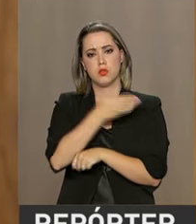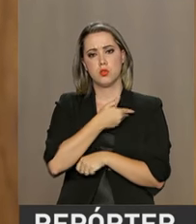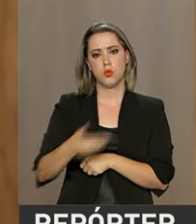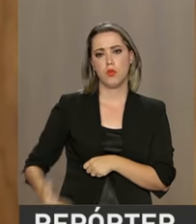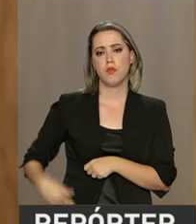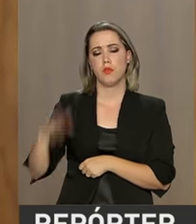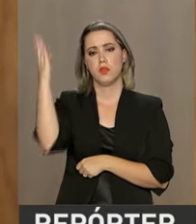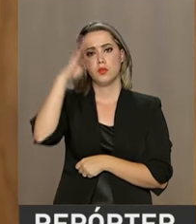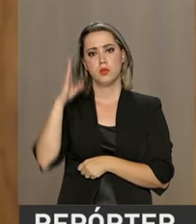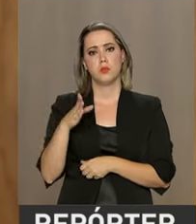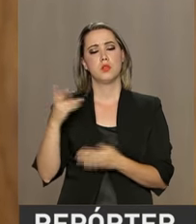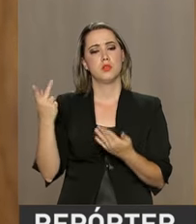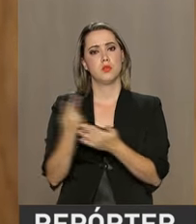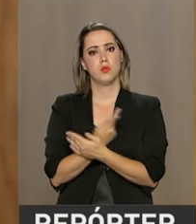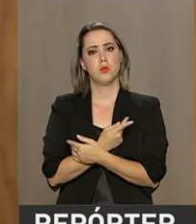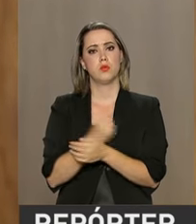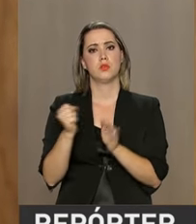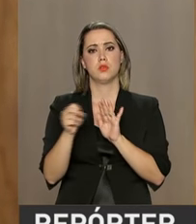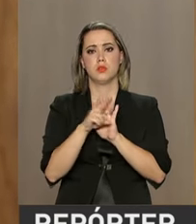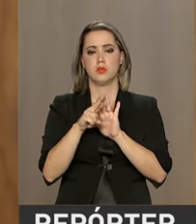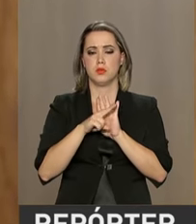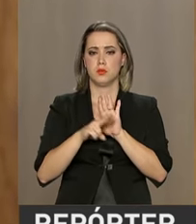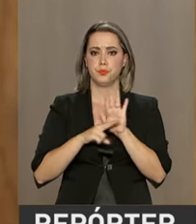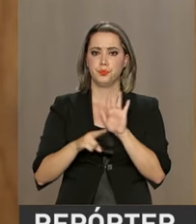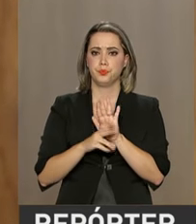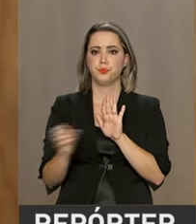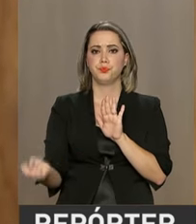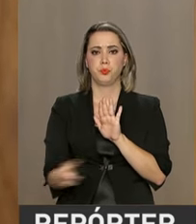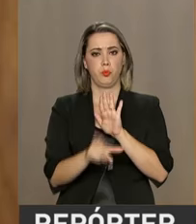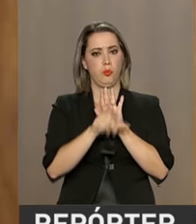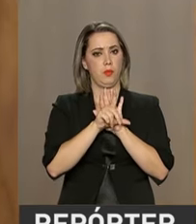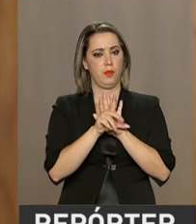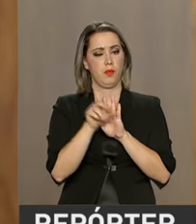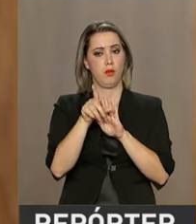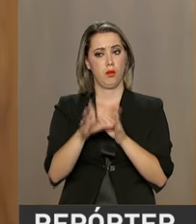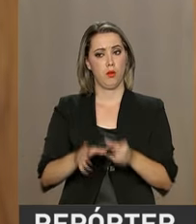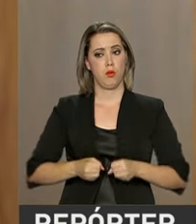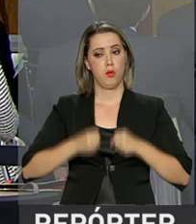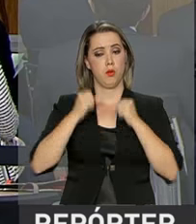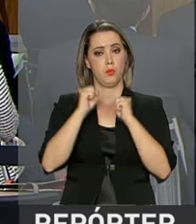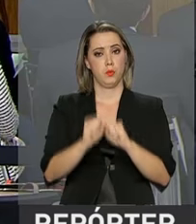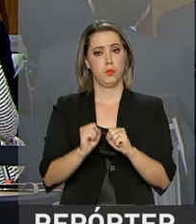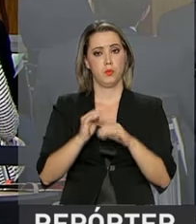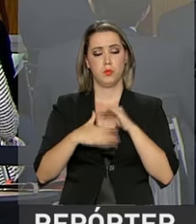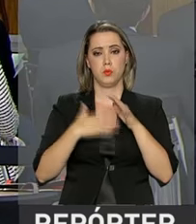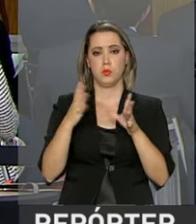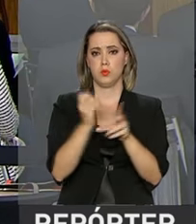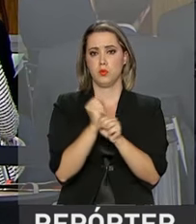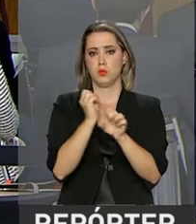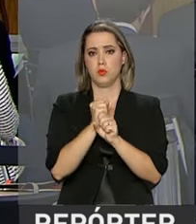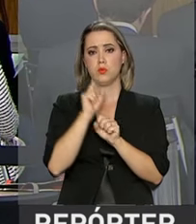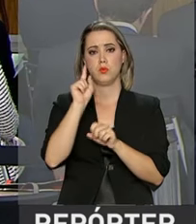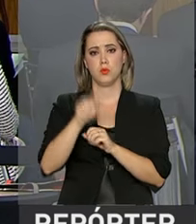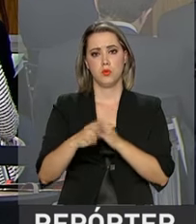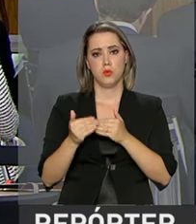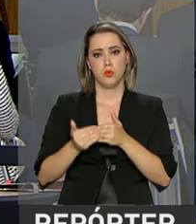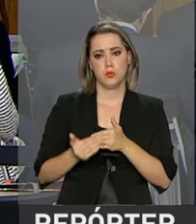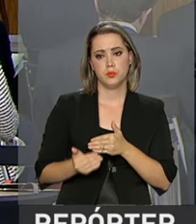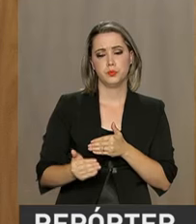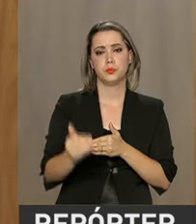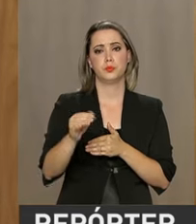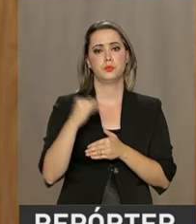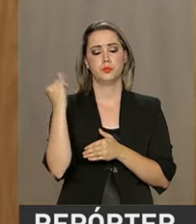reformas que estão sendo promovidas e disse que a sustentabilidade das contas públicas não é chave para o progresso